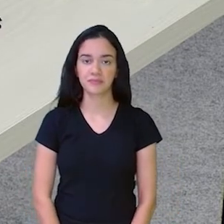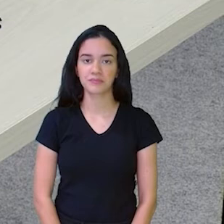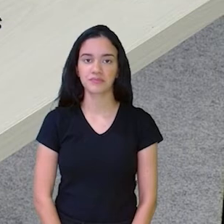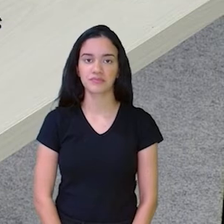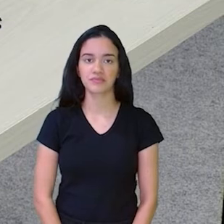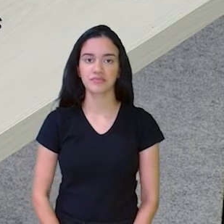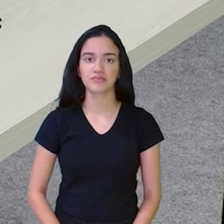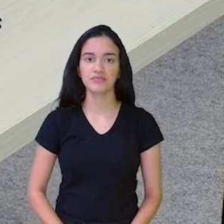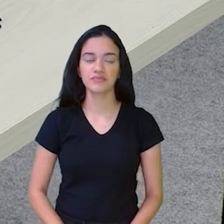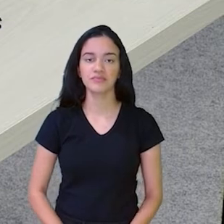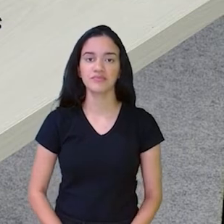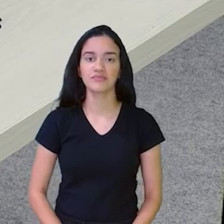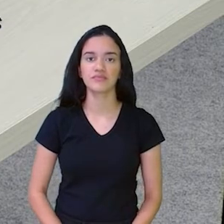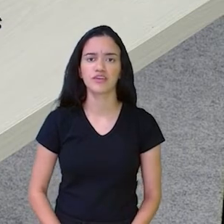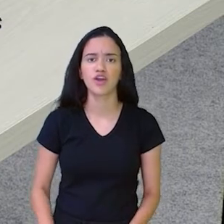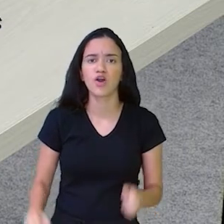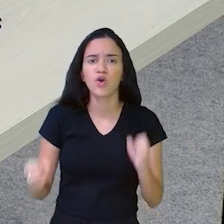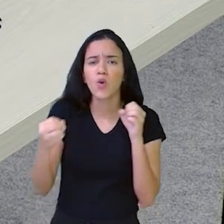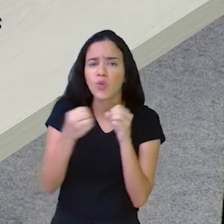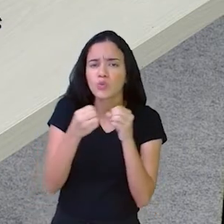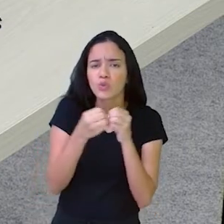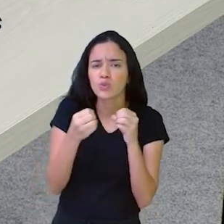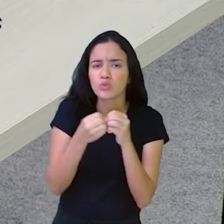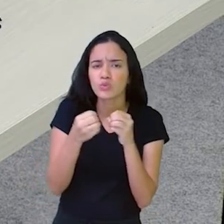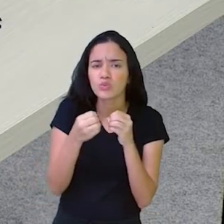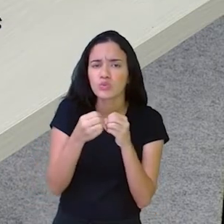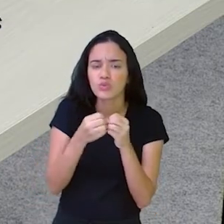Não coloca tão próximo não.